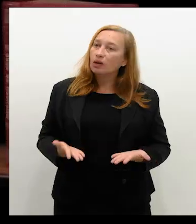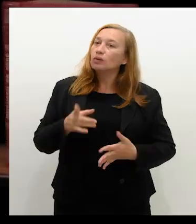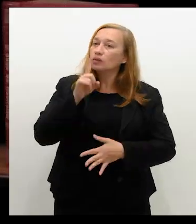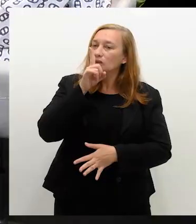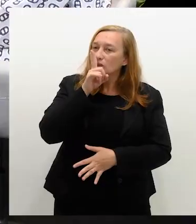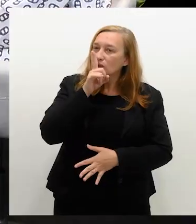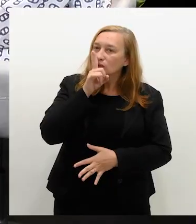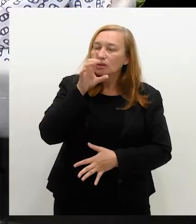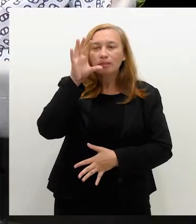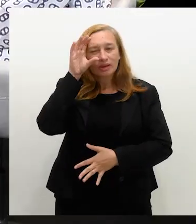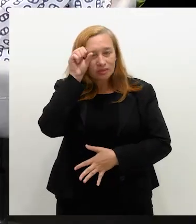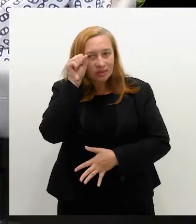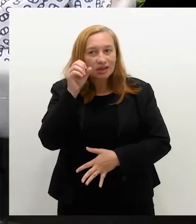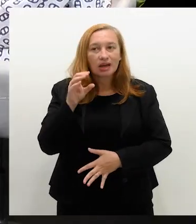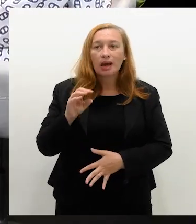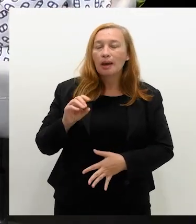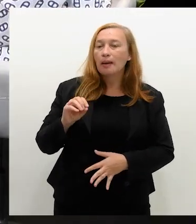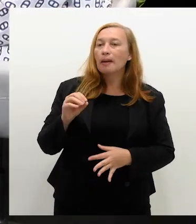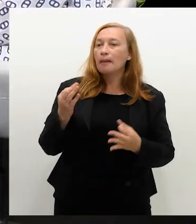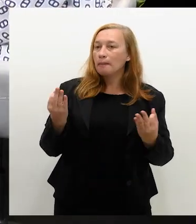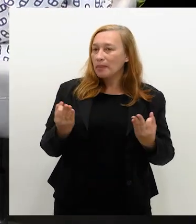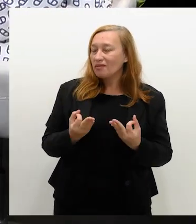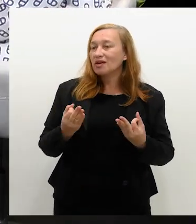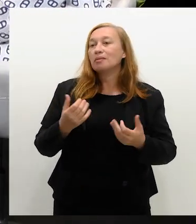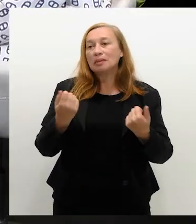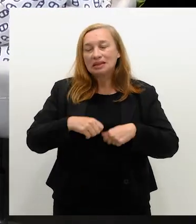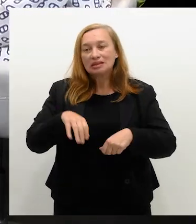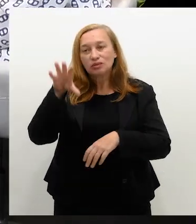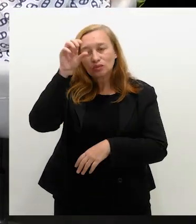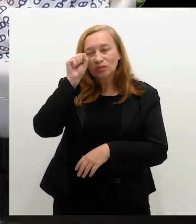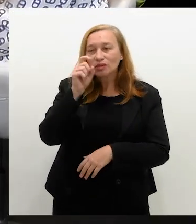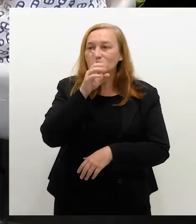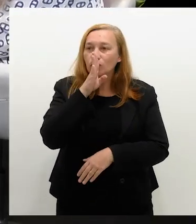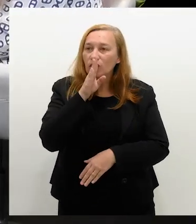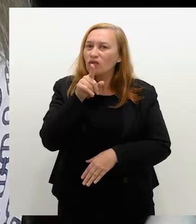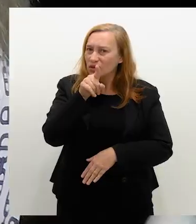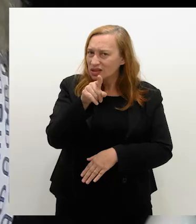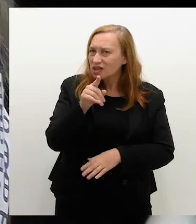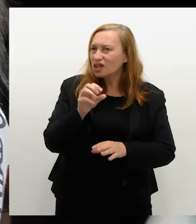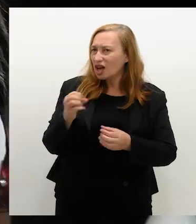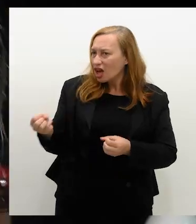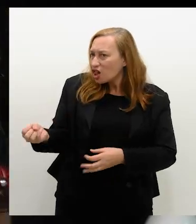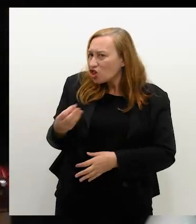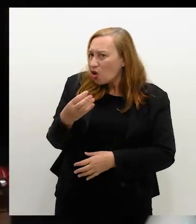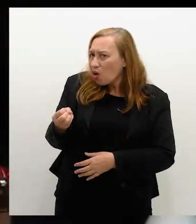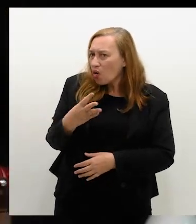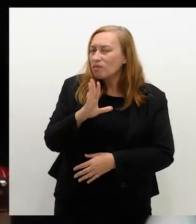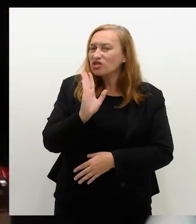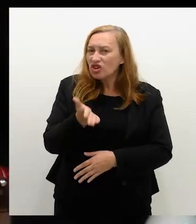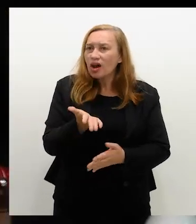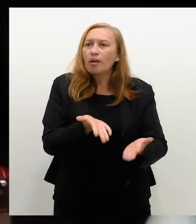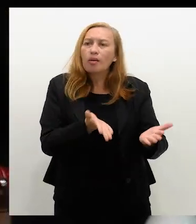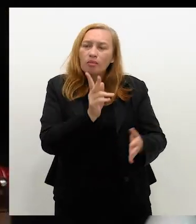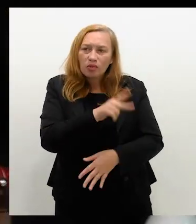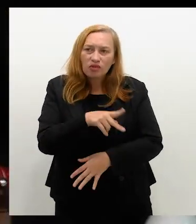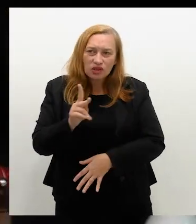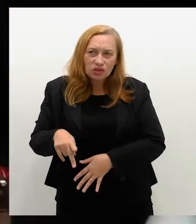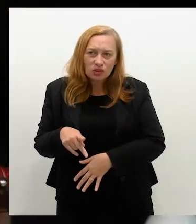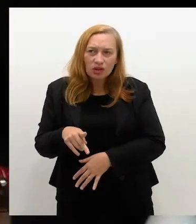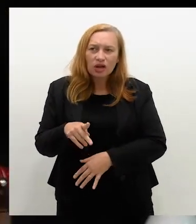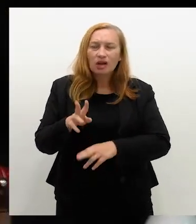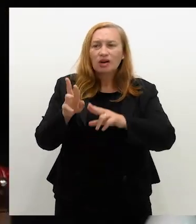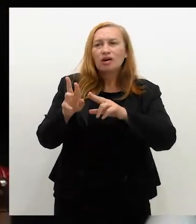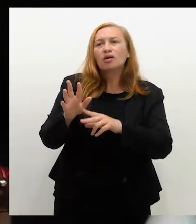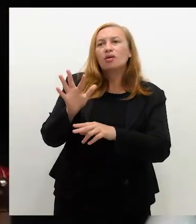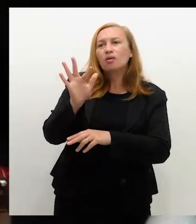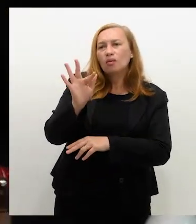o silêncio para dormir, ele é de ouro. A gente tem que dormir com silêncio. Você é jovem, mas já é professora Sim. da UFRJ e da Estácio. Você quer deixar um